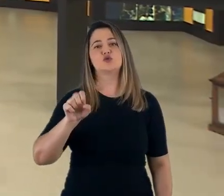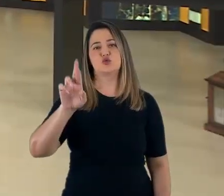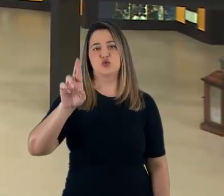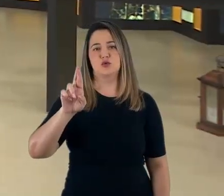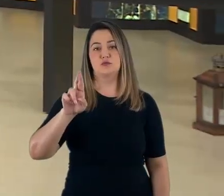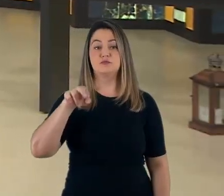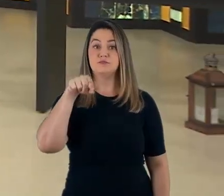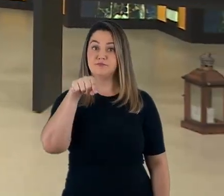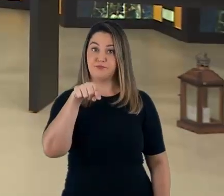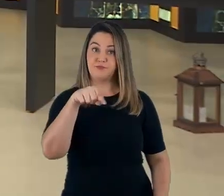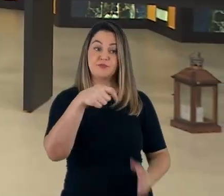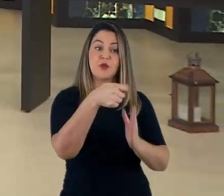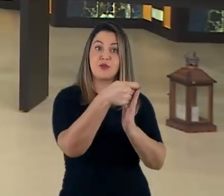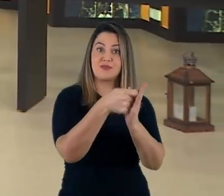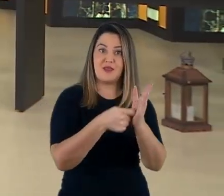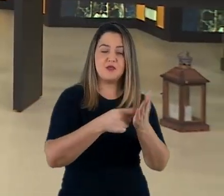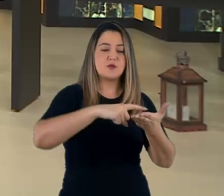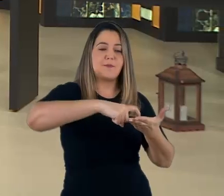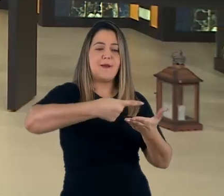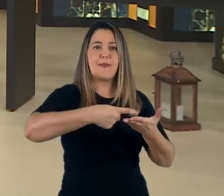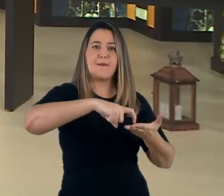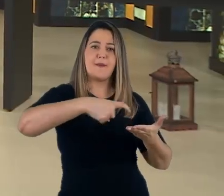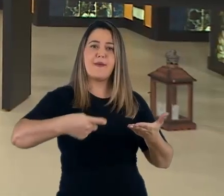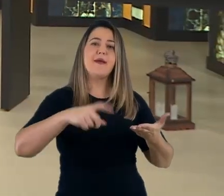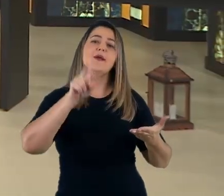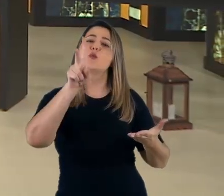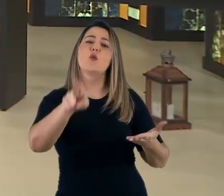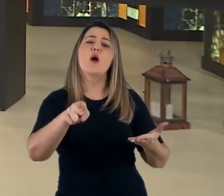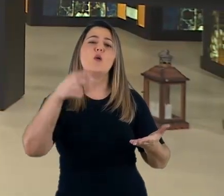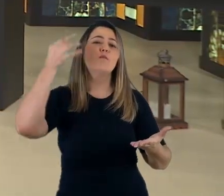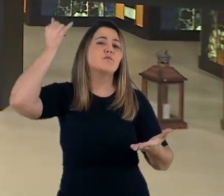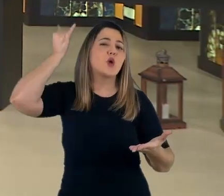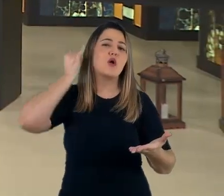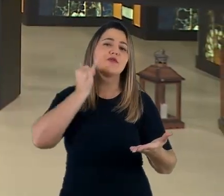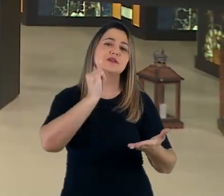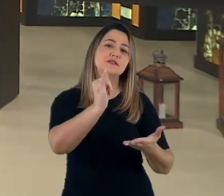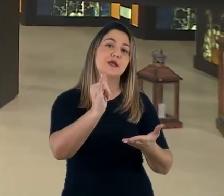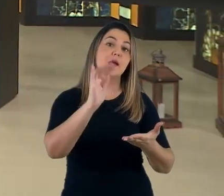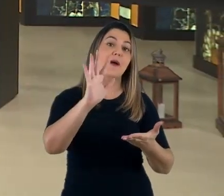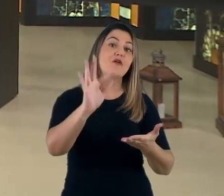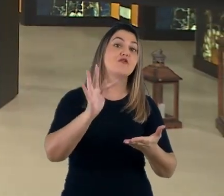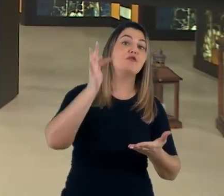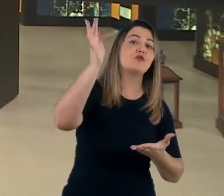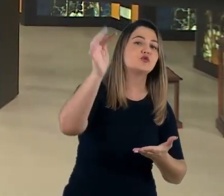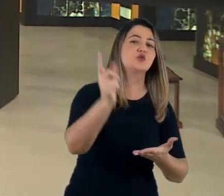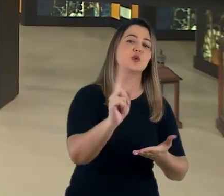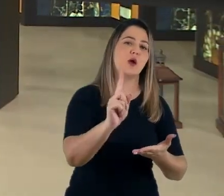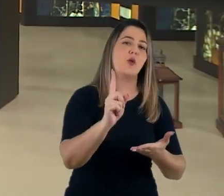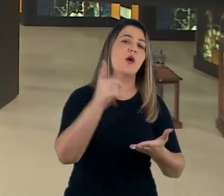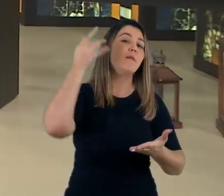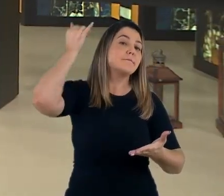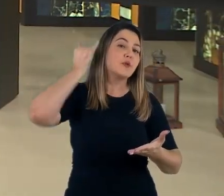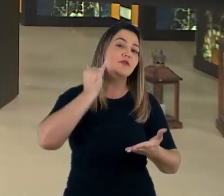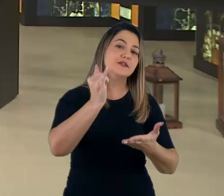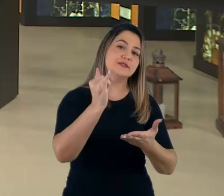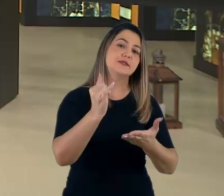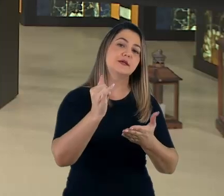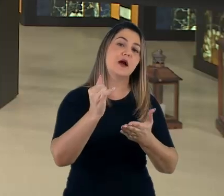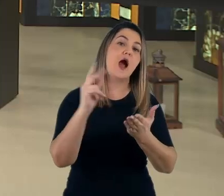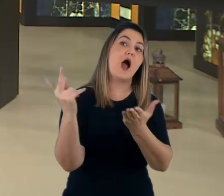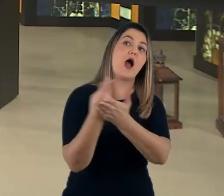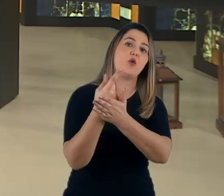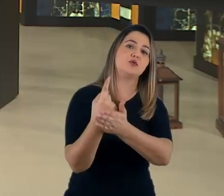ex evento, isto é, uma profecia escrita após os eventos realizados, dando a entender que ela profetizou